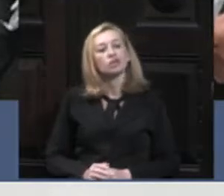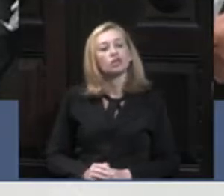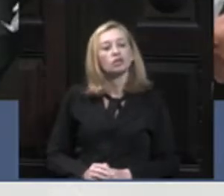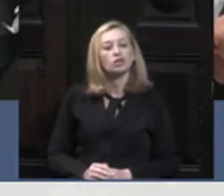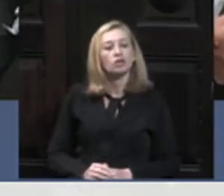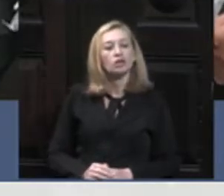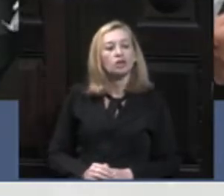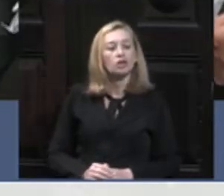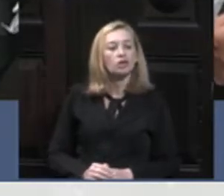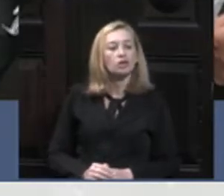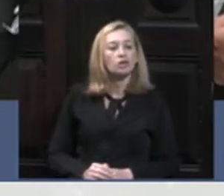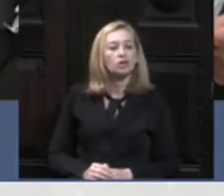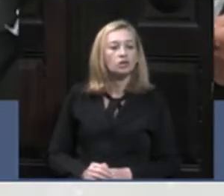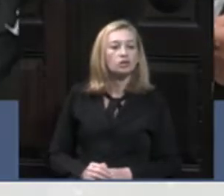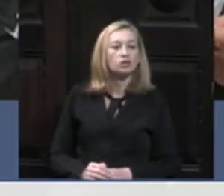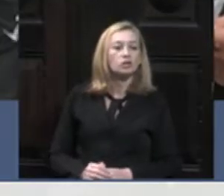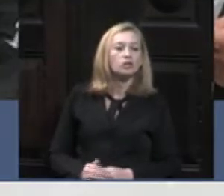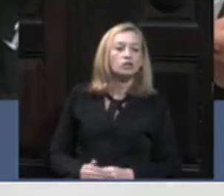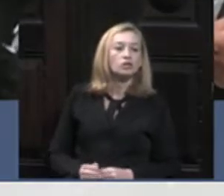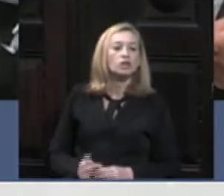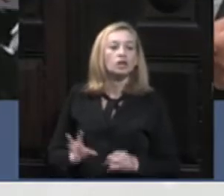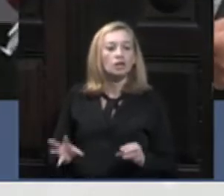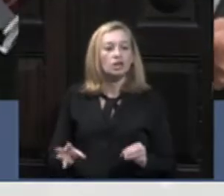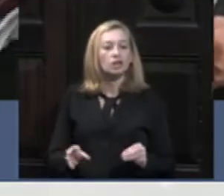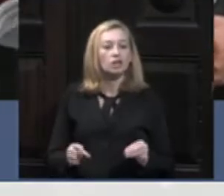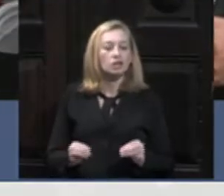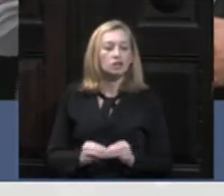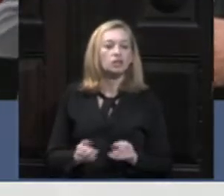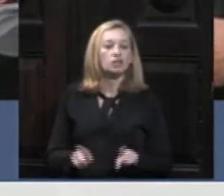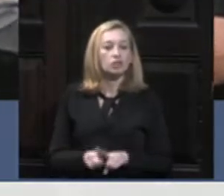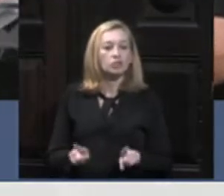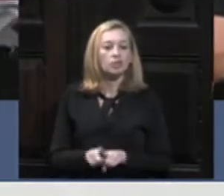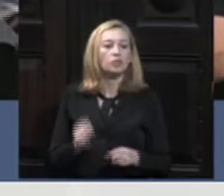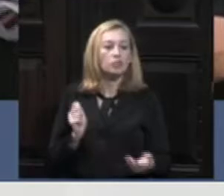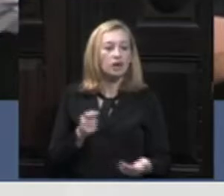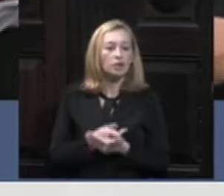mas então adicionar, concede isenção do pagamento de pedágio